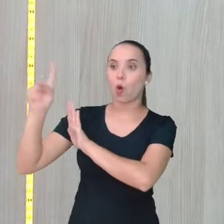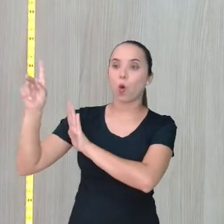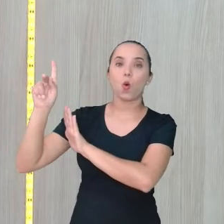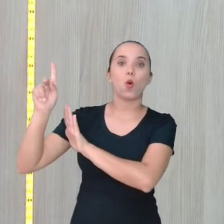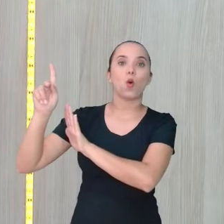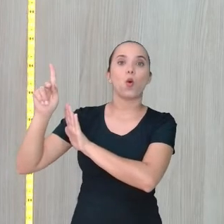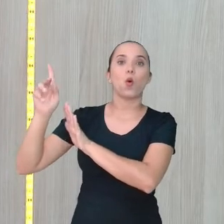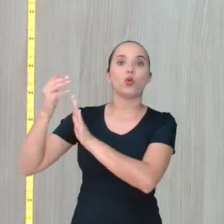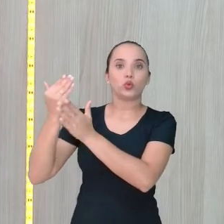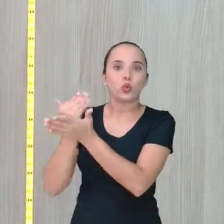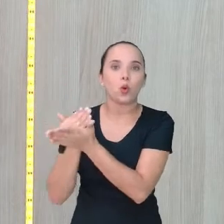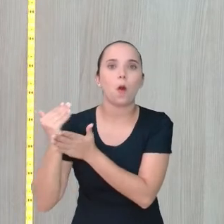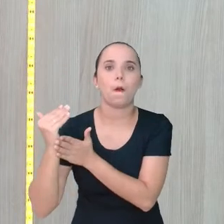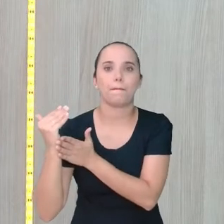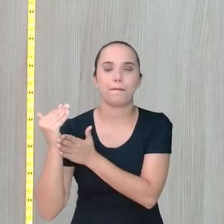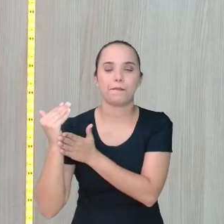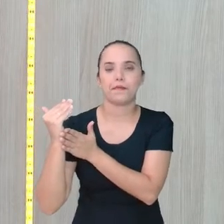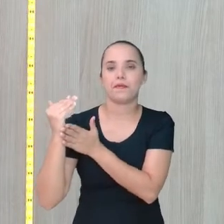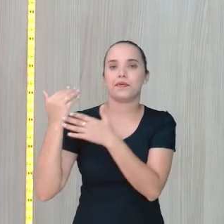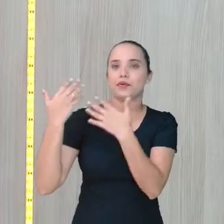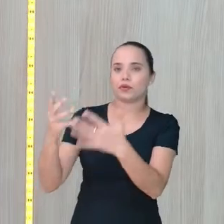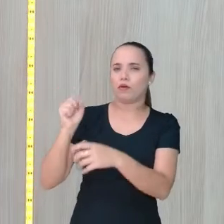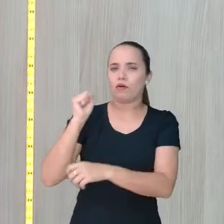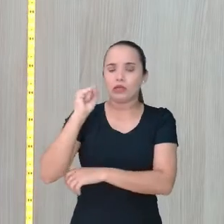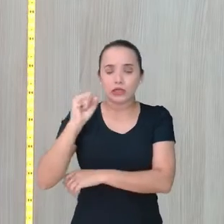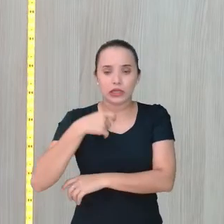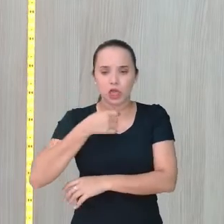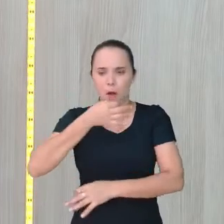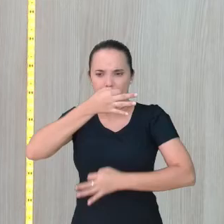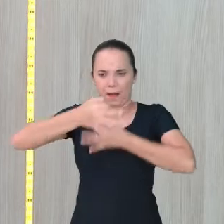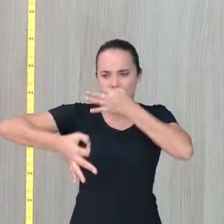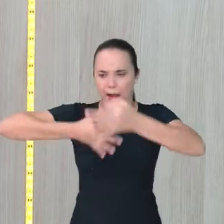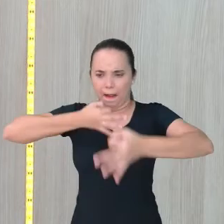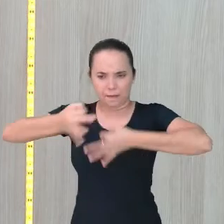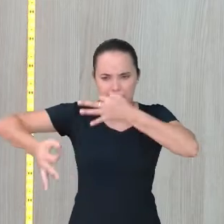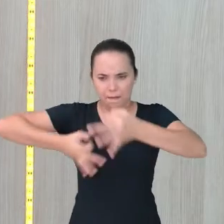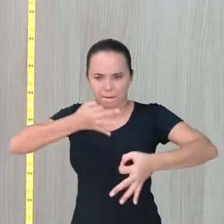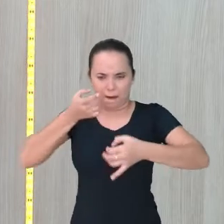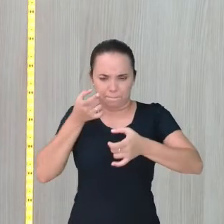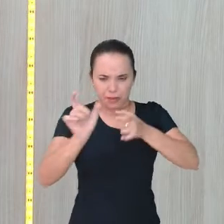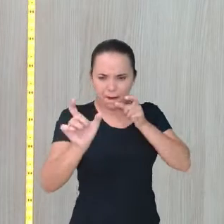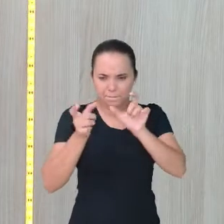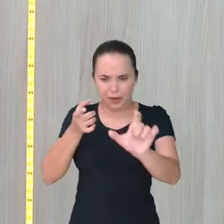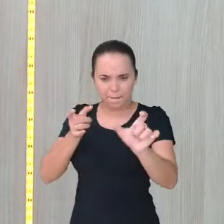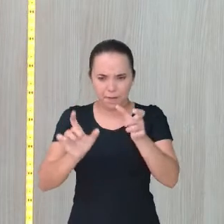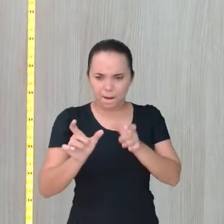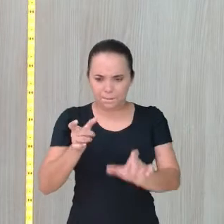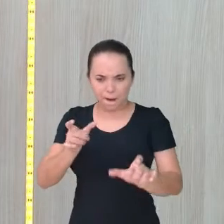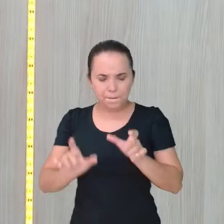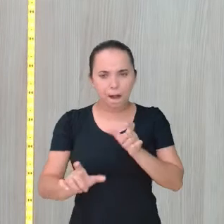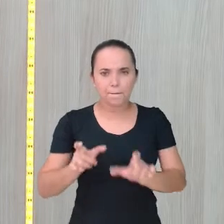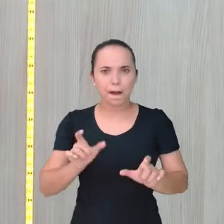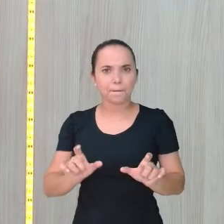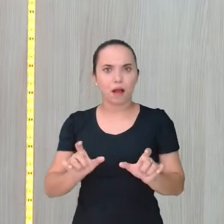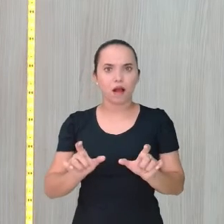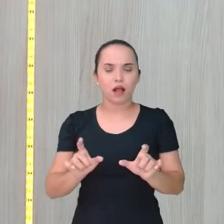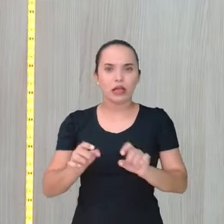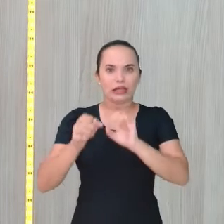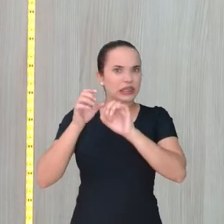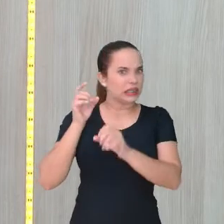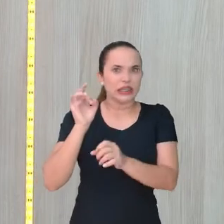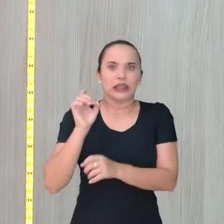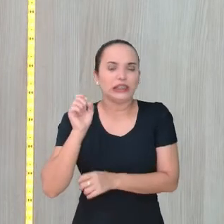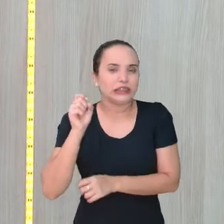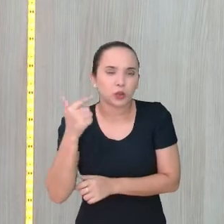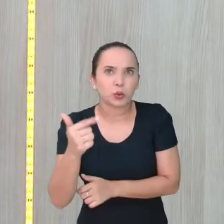né, jogar tudo que a gente pensa, opinar assim, é válido, né? Não está sendo a